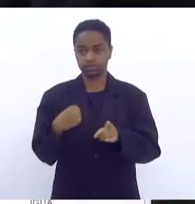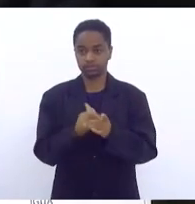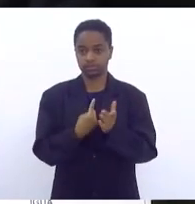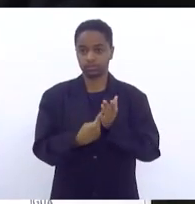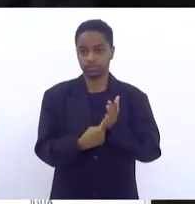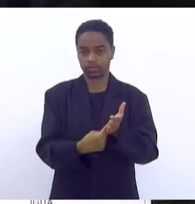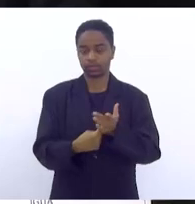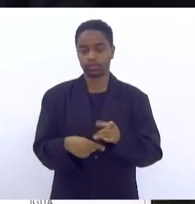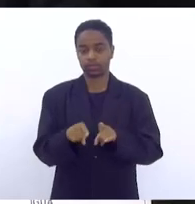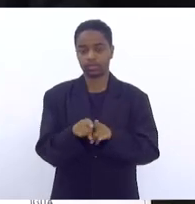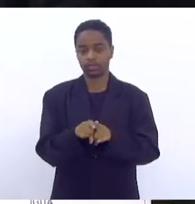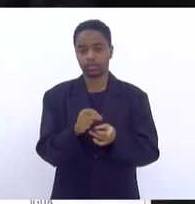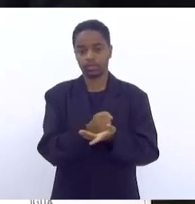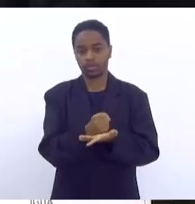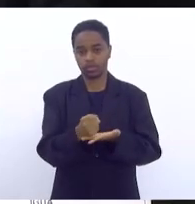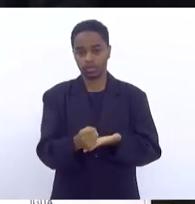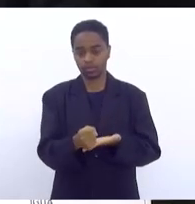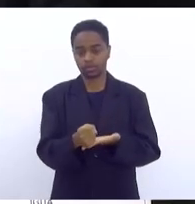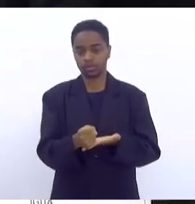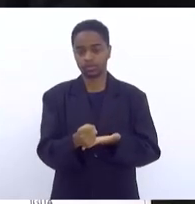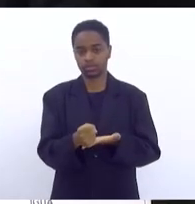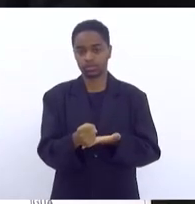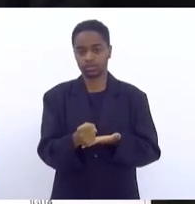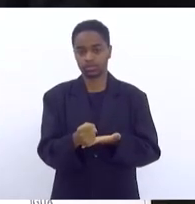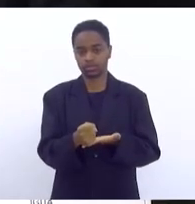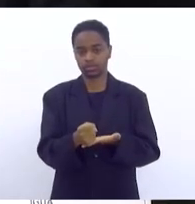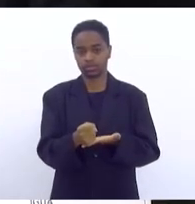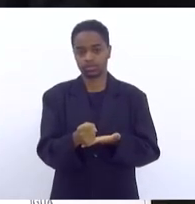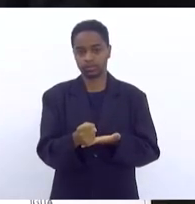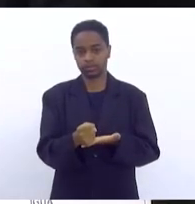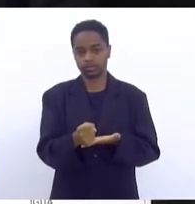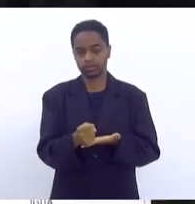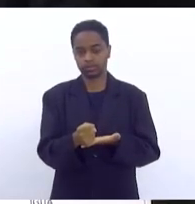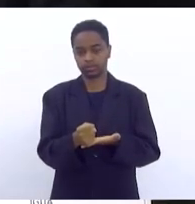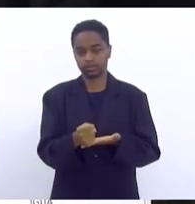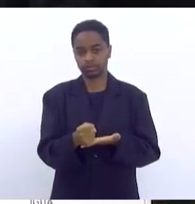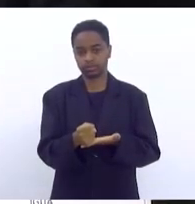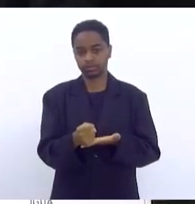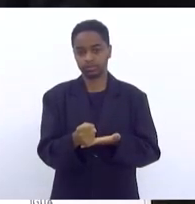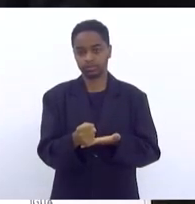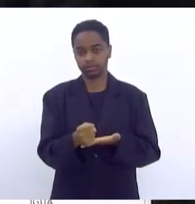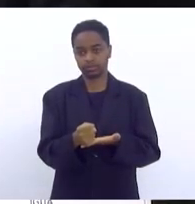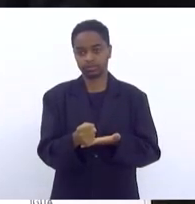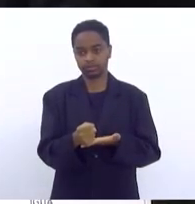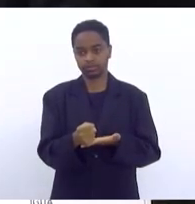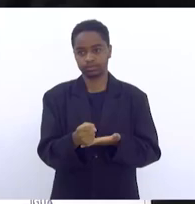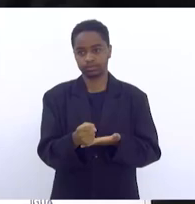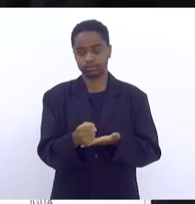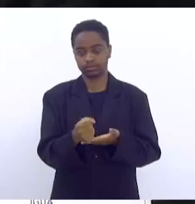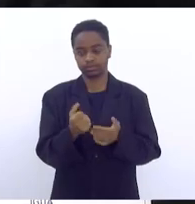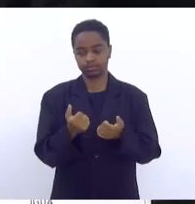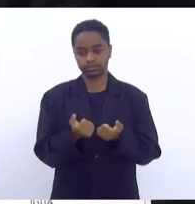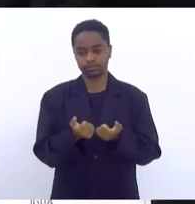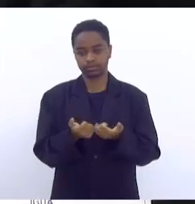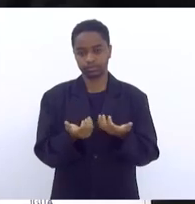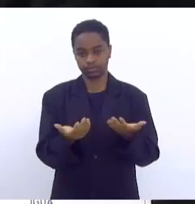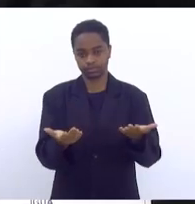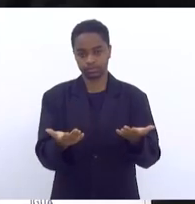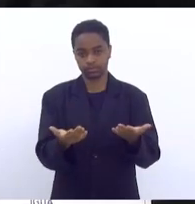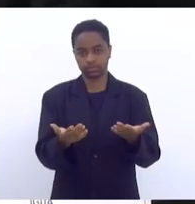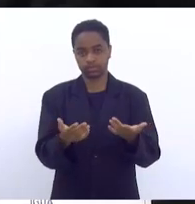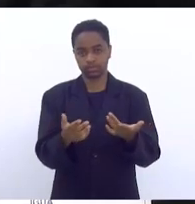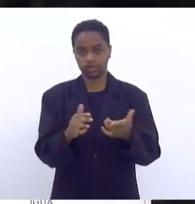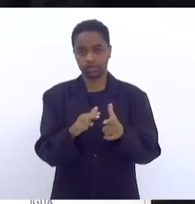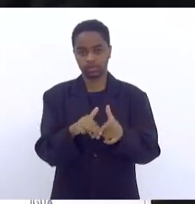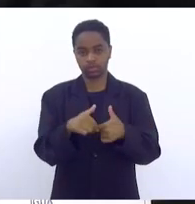também em contrato eh eh oferecer em razão do da universalização prevista 2000